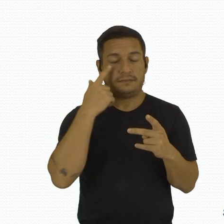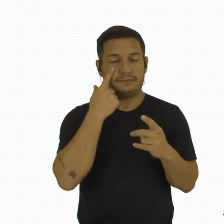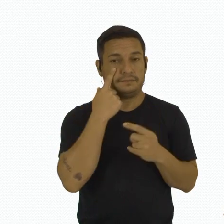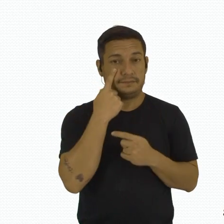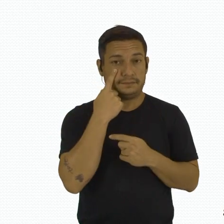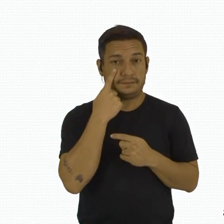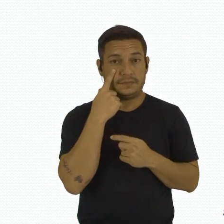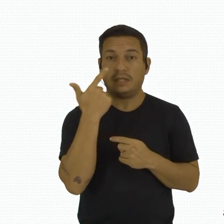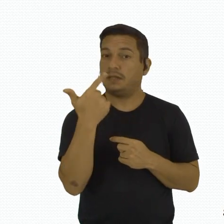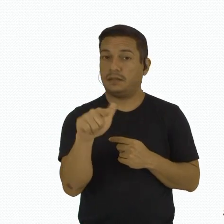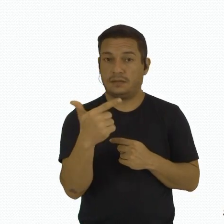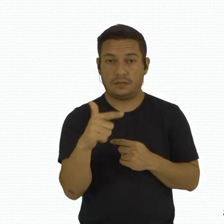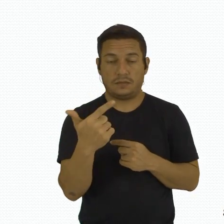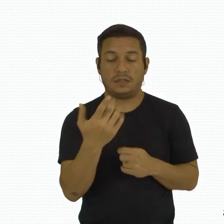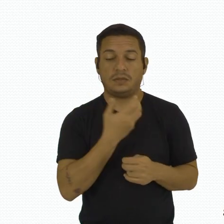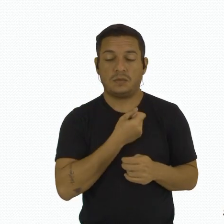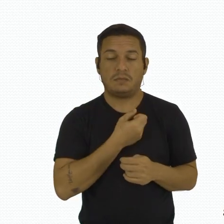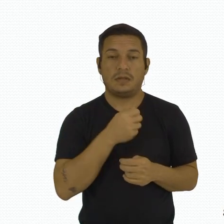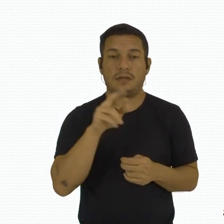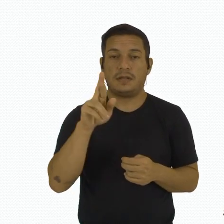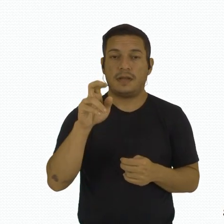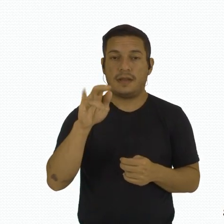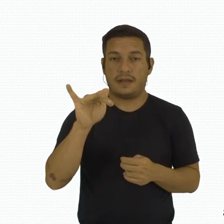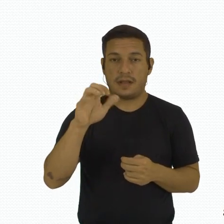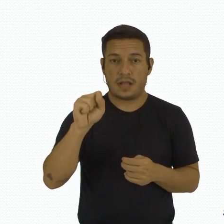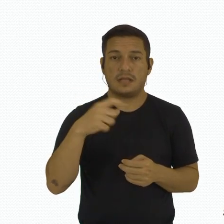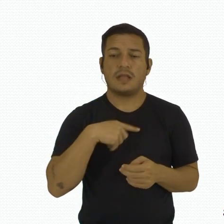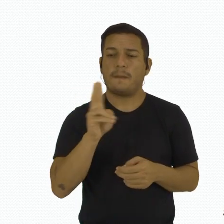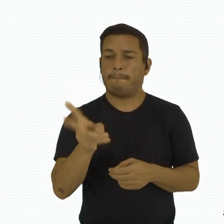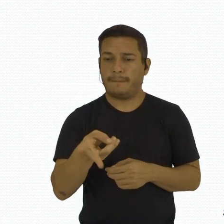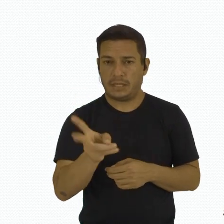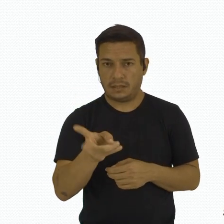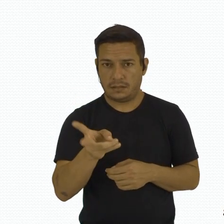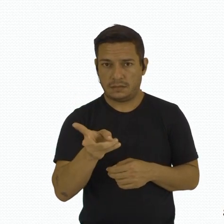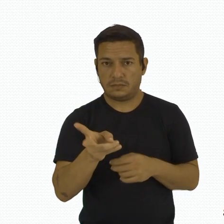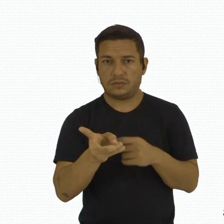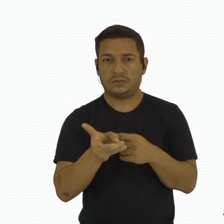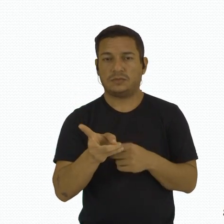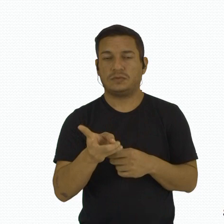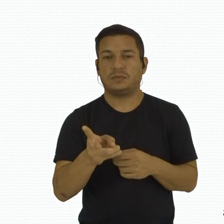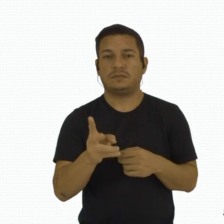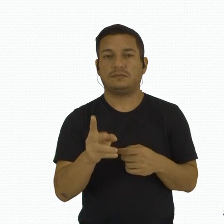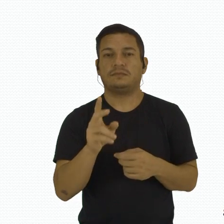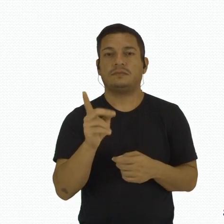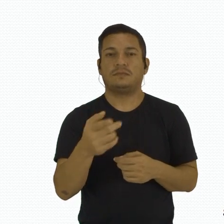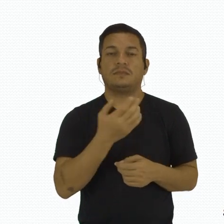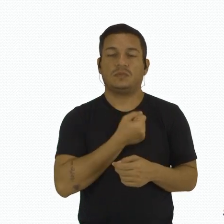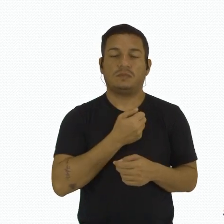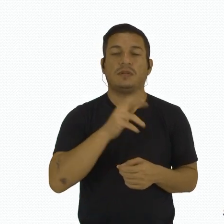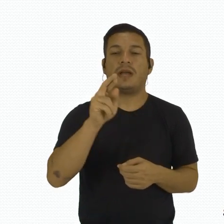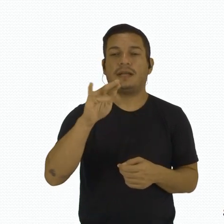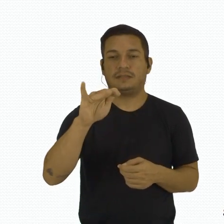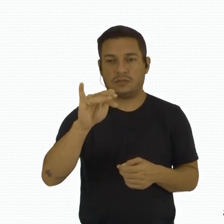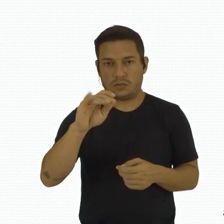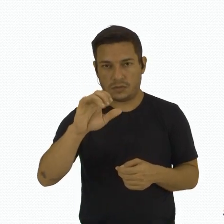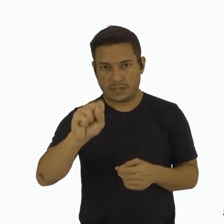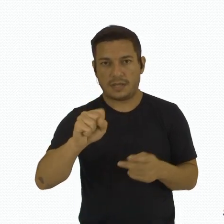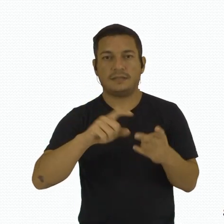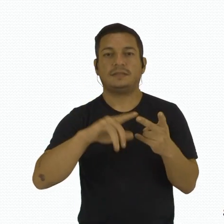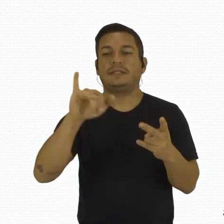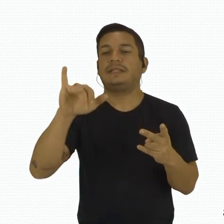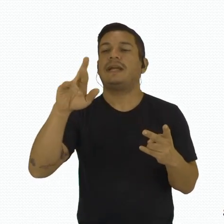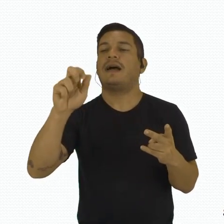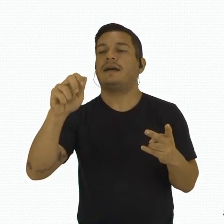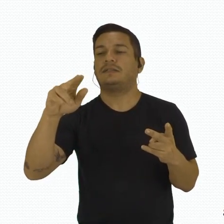palavras, não existem números reais que sejam ao mesmo tempo, simultaneamente, números racionais e irracionais.